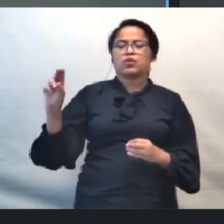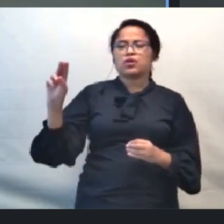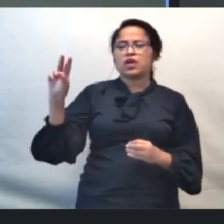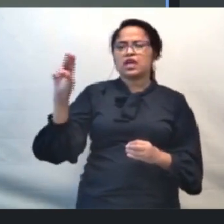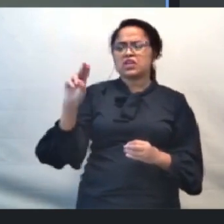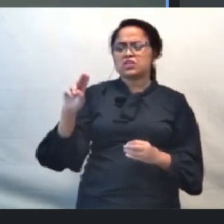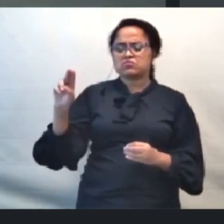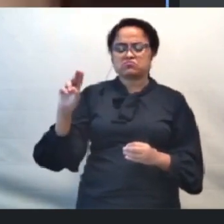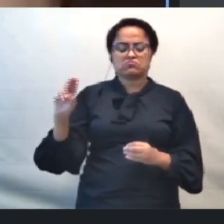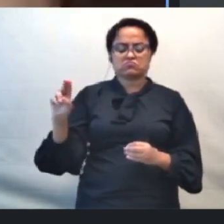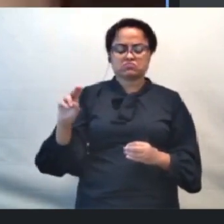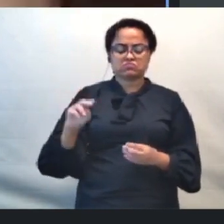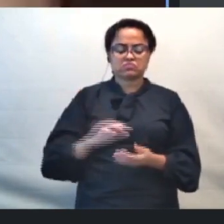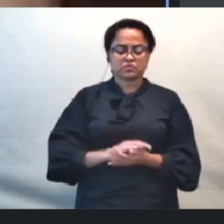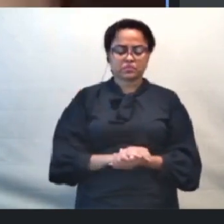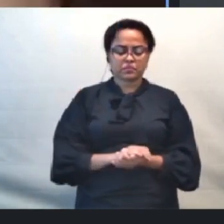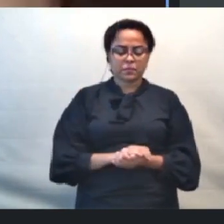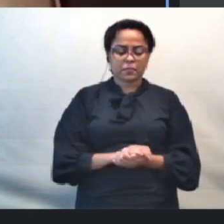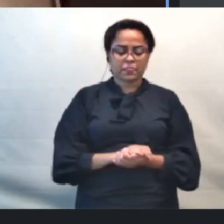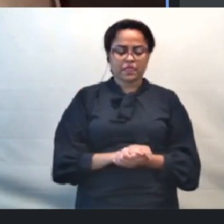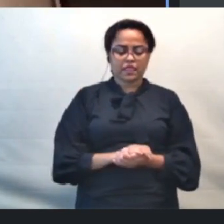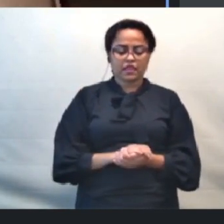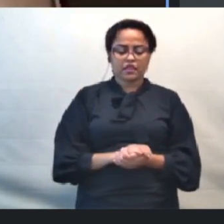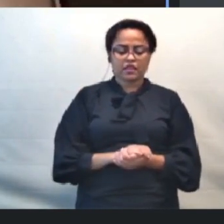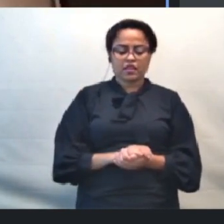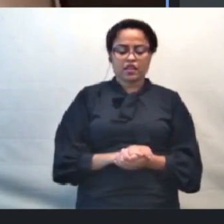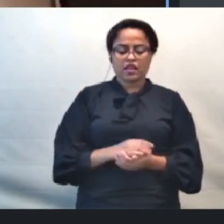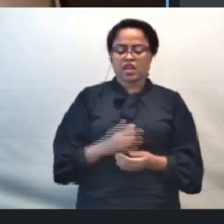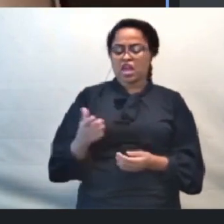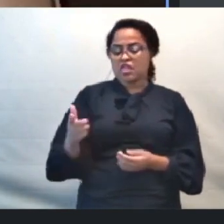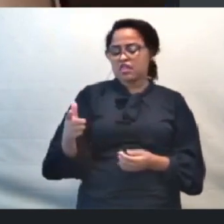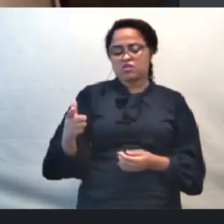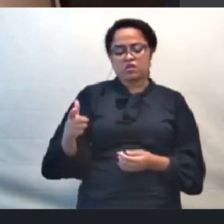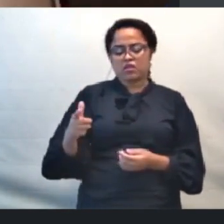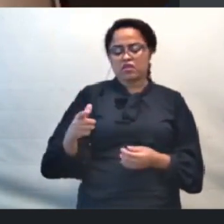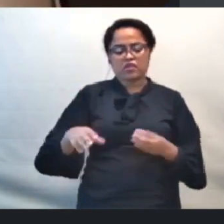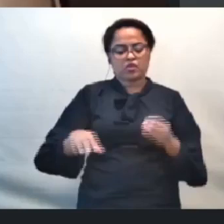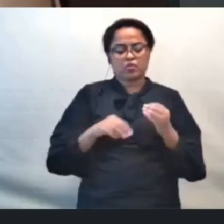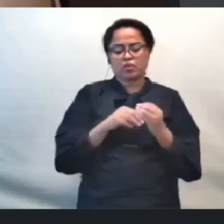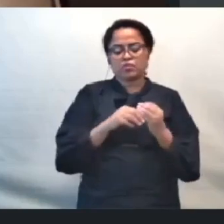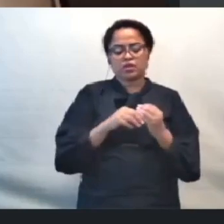próprio. Perfeito. Não houve complemento do recurso municipal nesse caso.